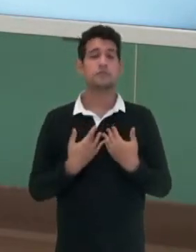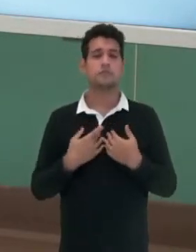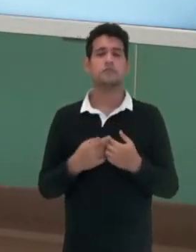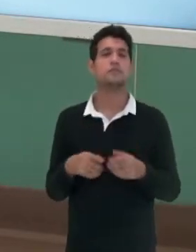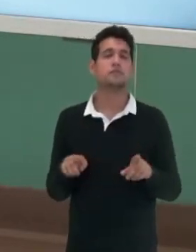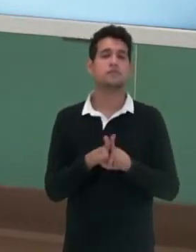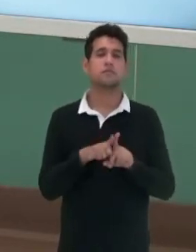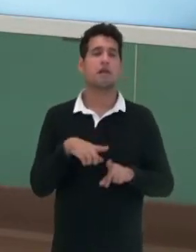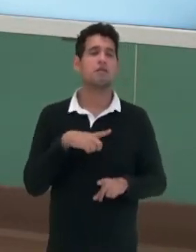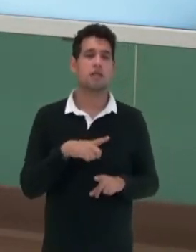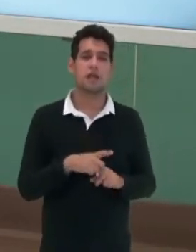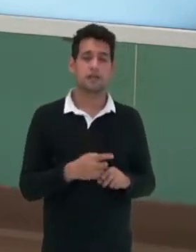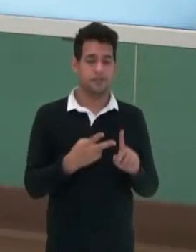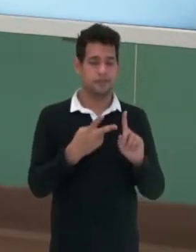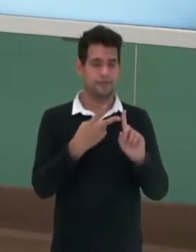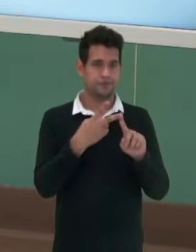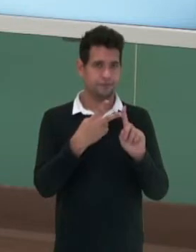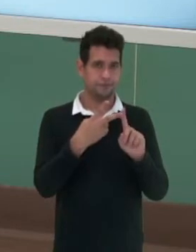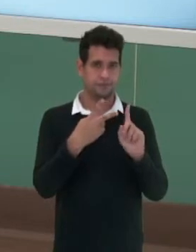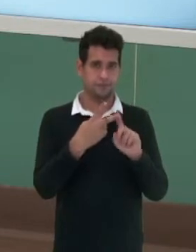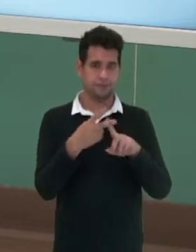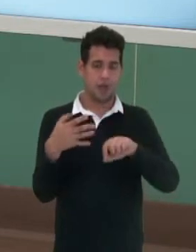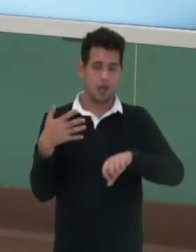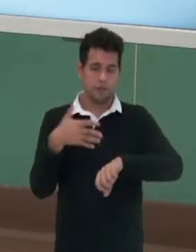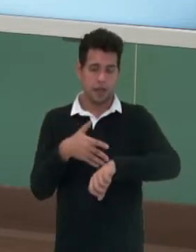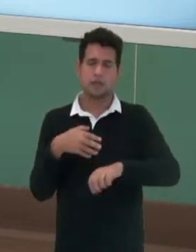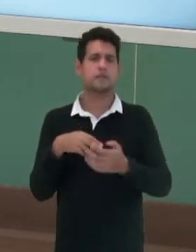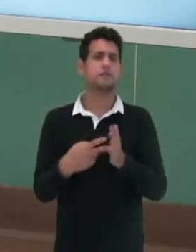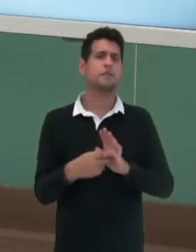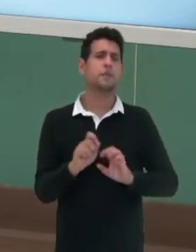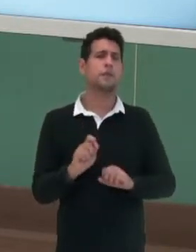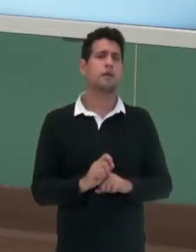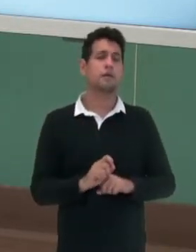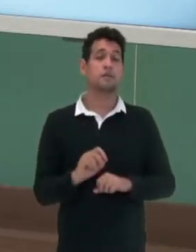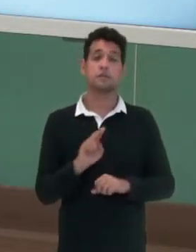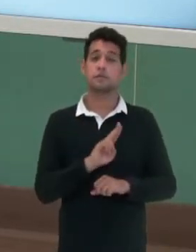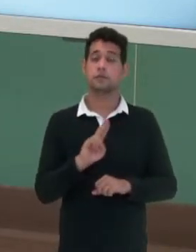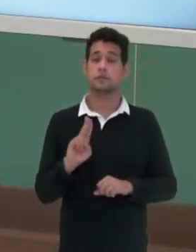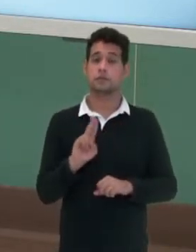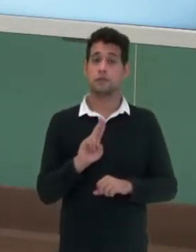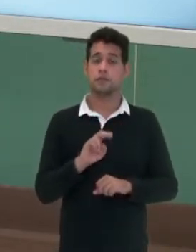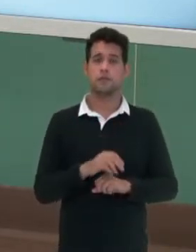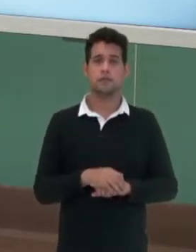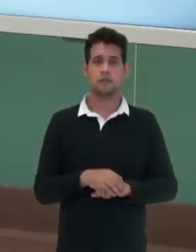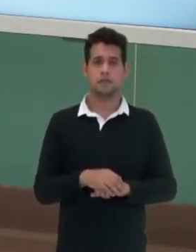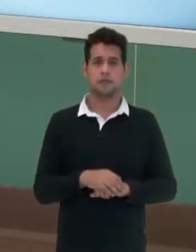temos uma segunda barreira, que são algumas